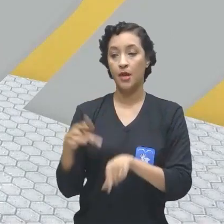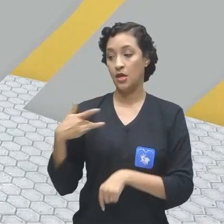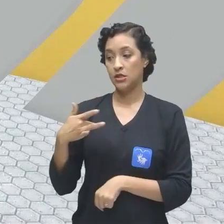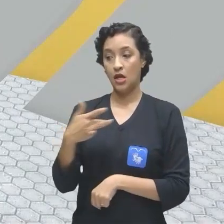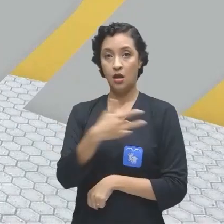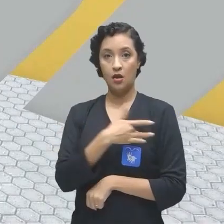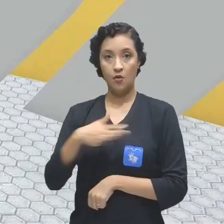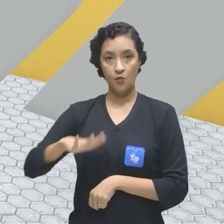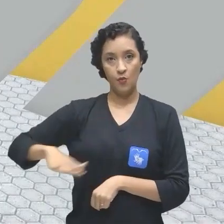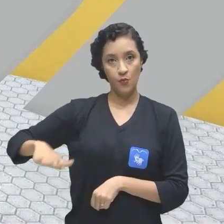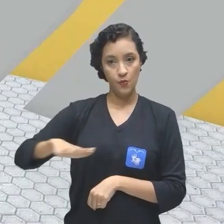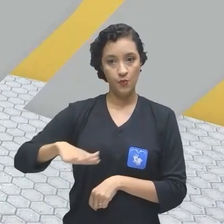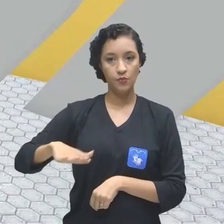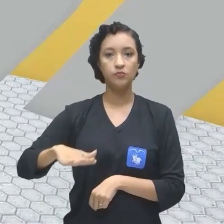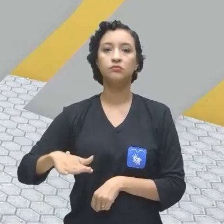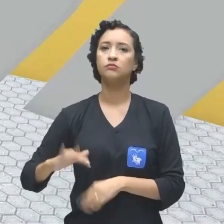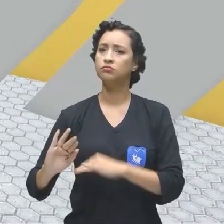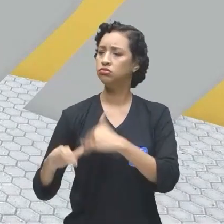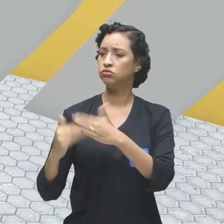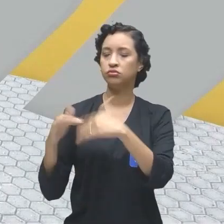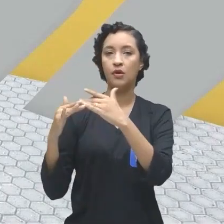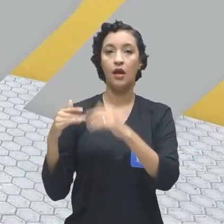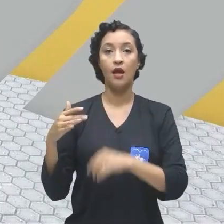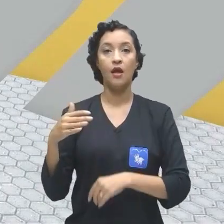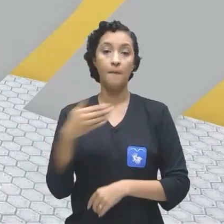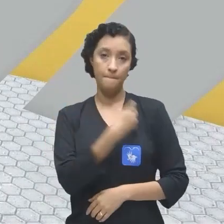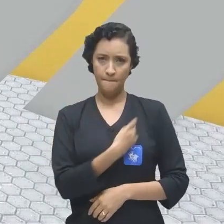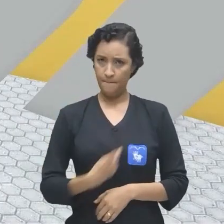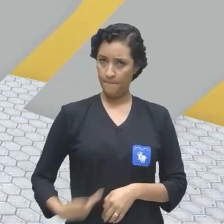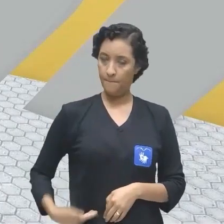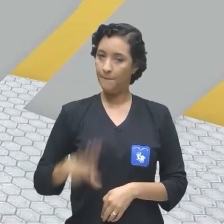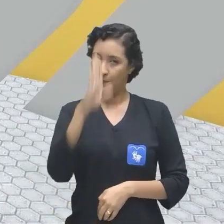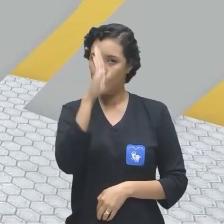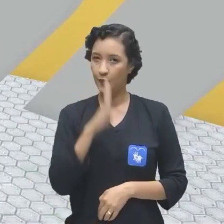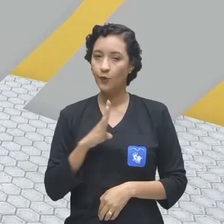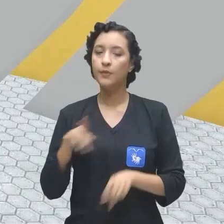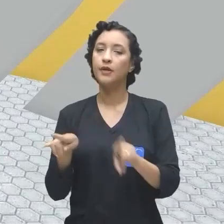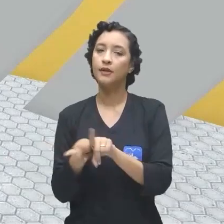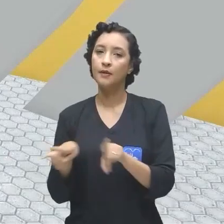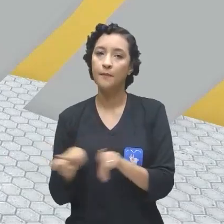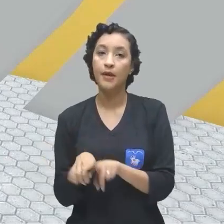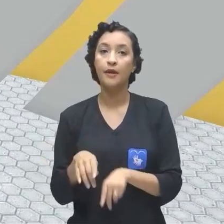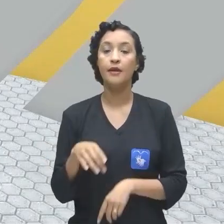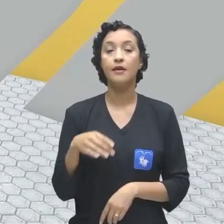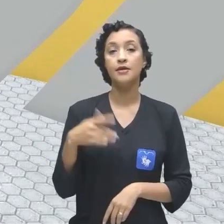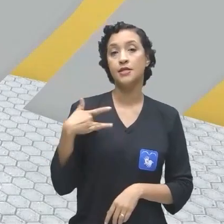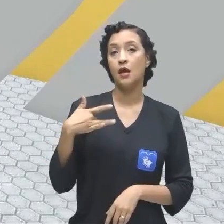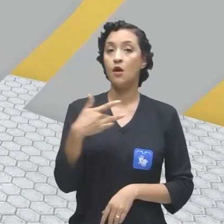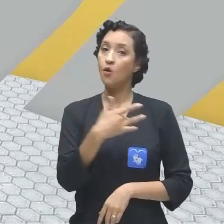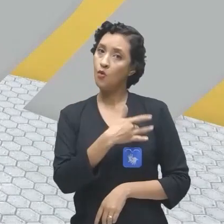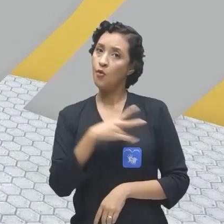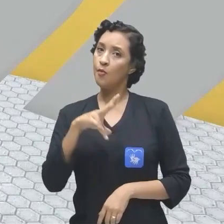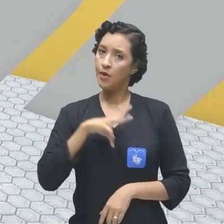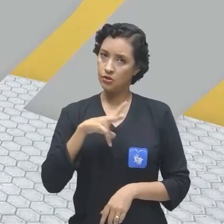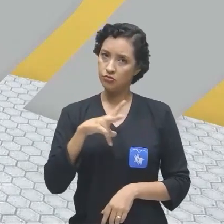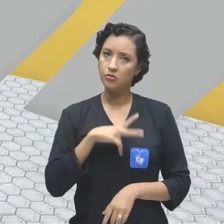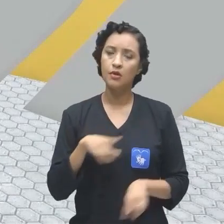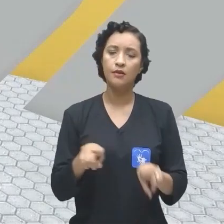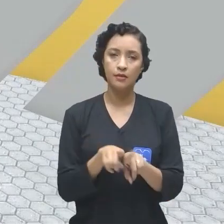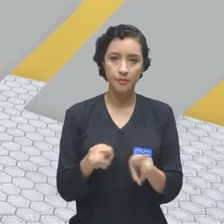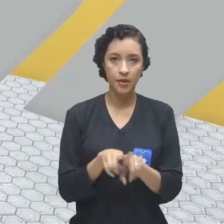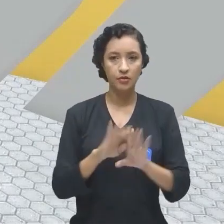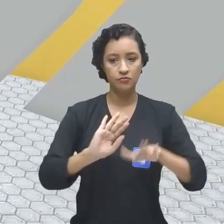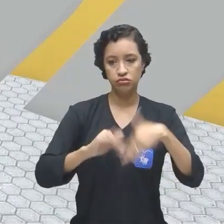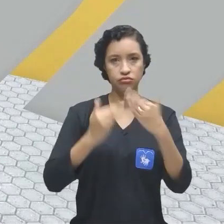só pública, mas também privada. E o comércio também vem se destacando muito.